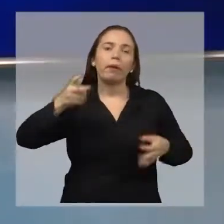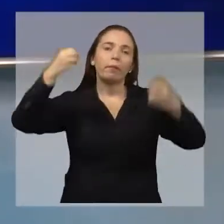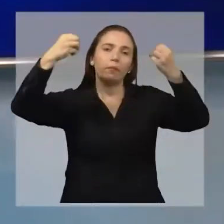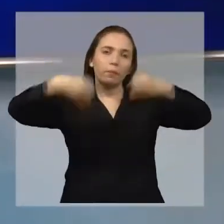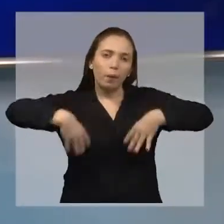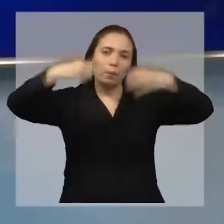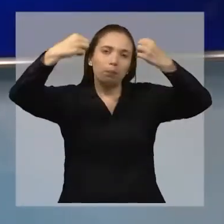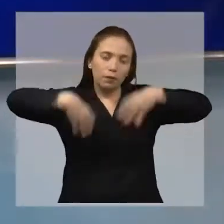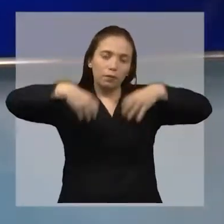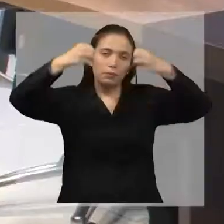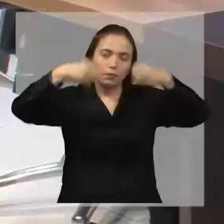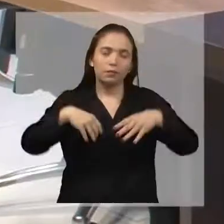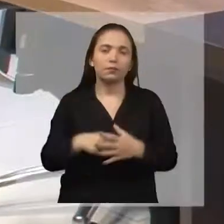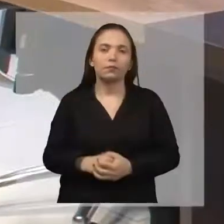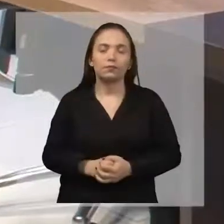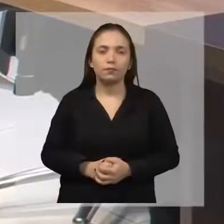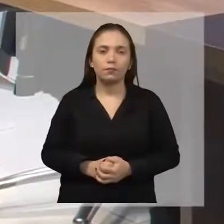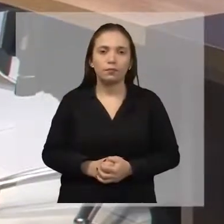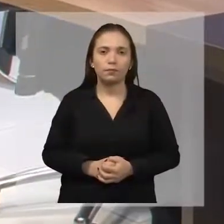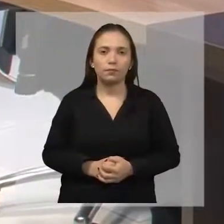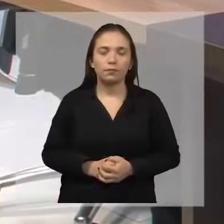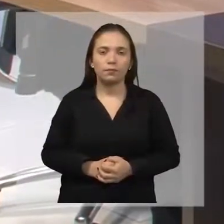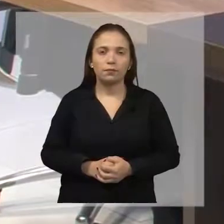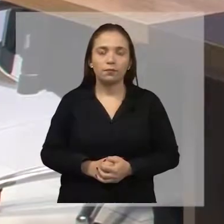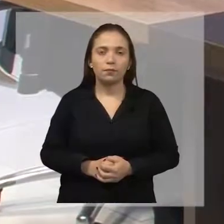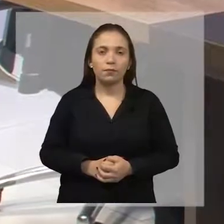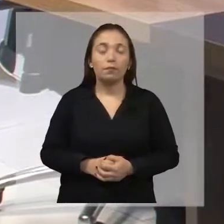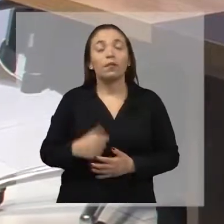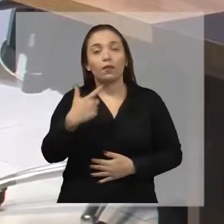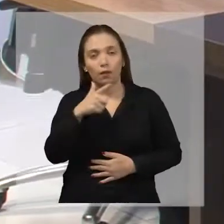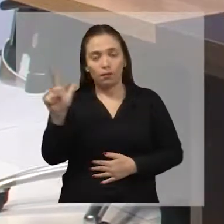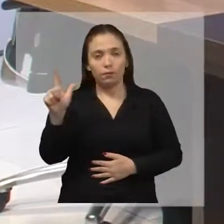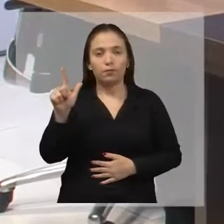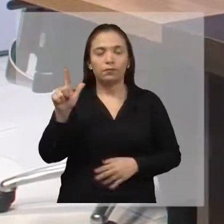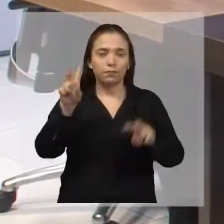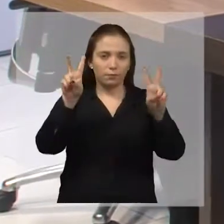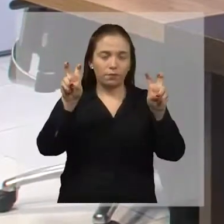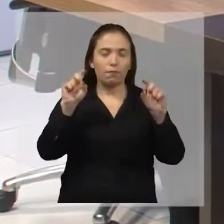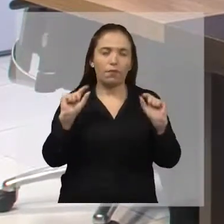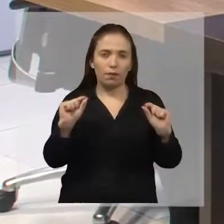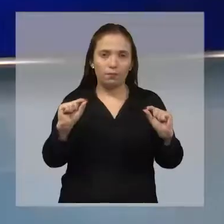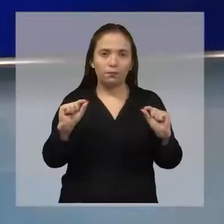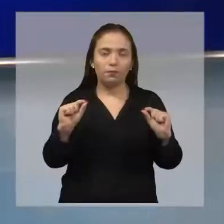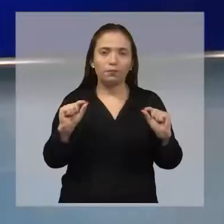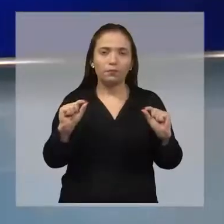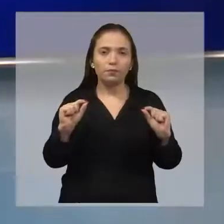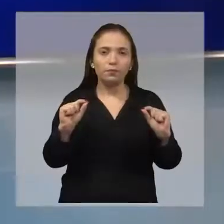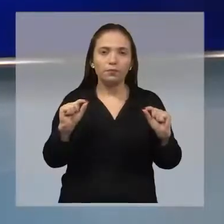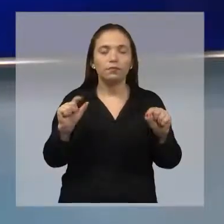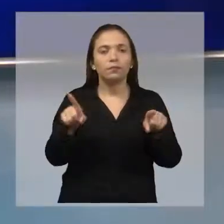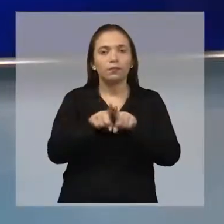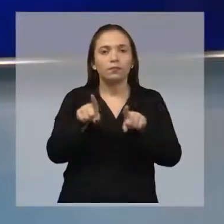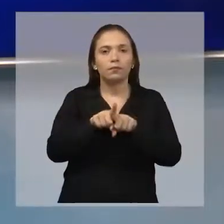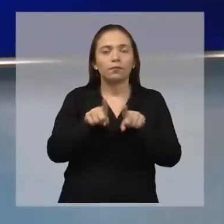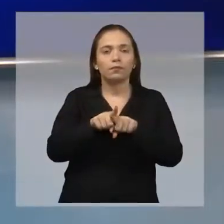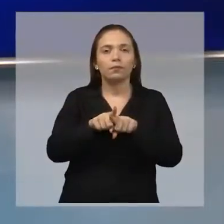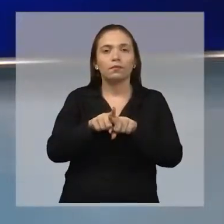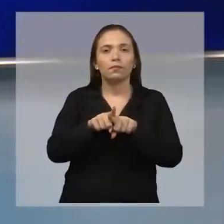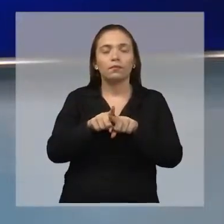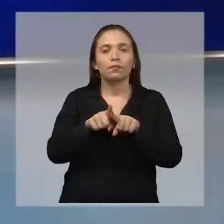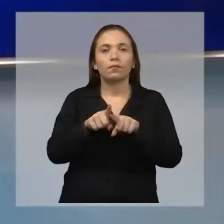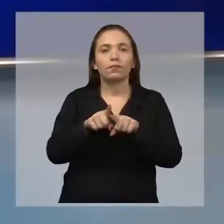mas também ainda não fez nenhuma política nova, porque sequer disse o que é. Qual é a sua percepção sobre a abertura desse